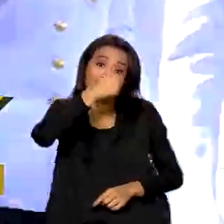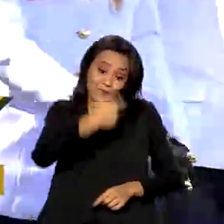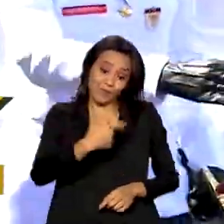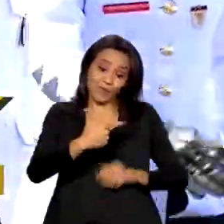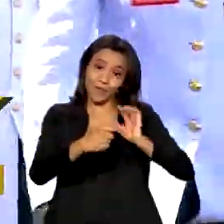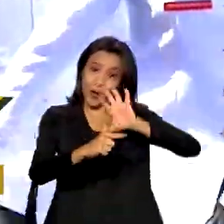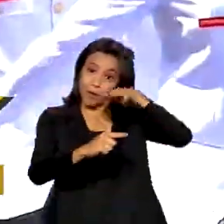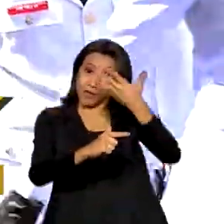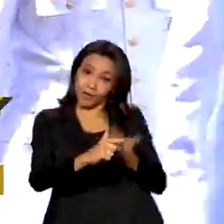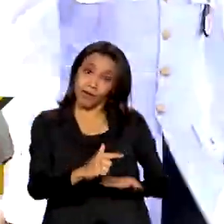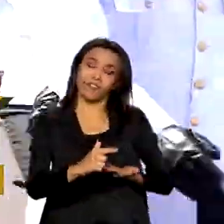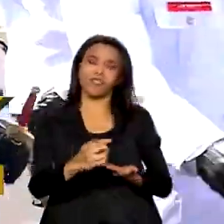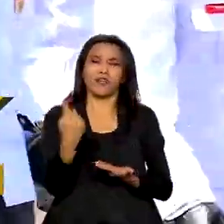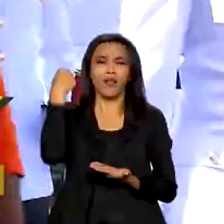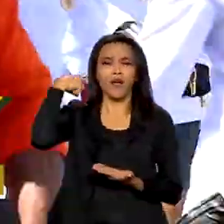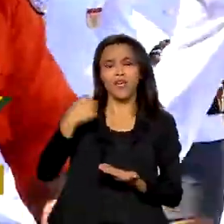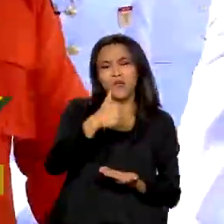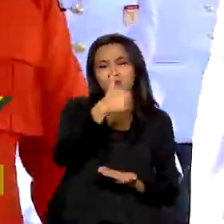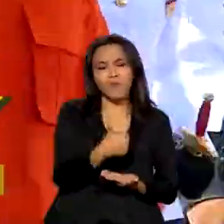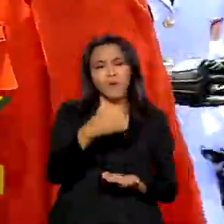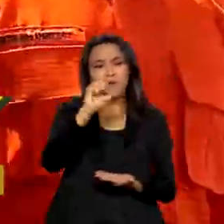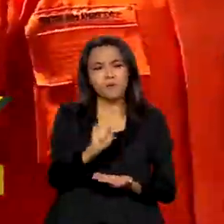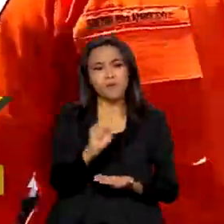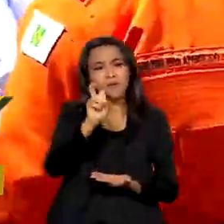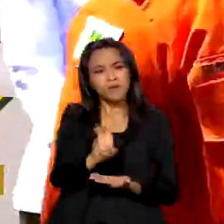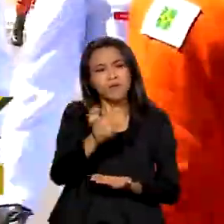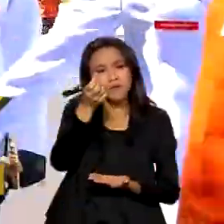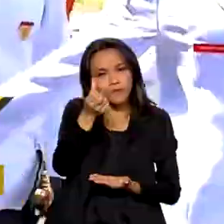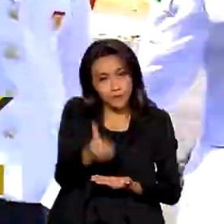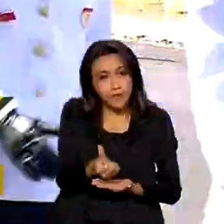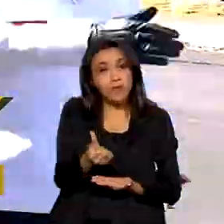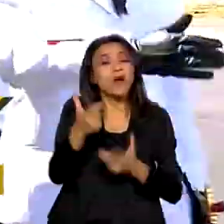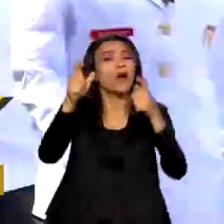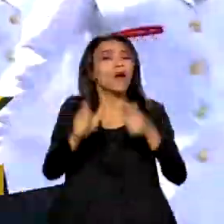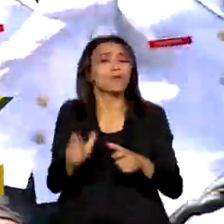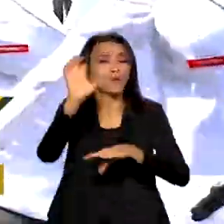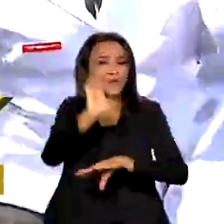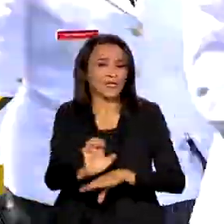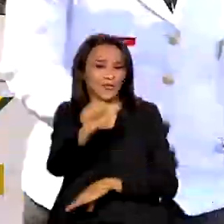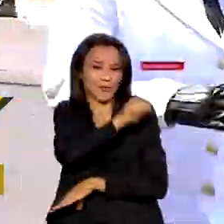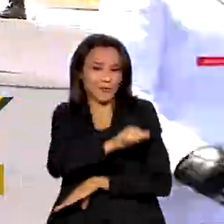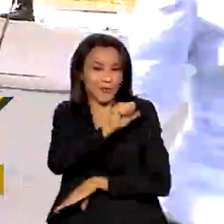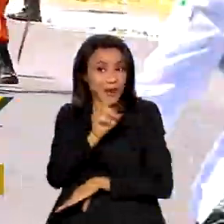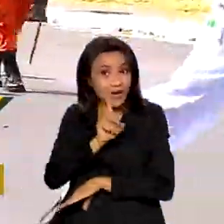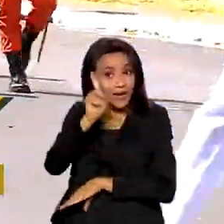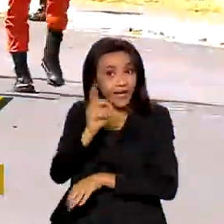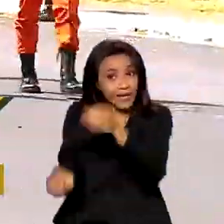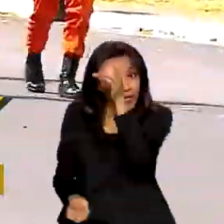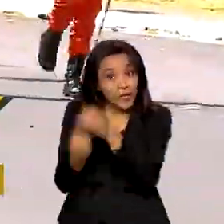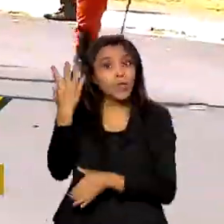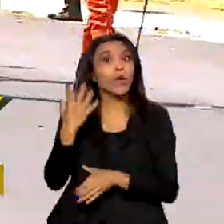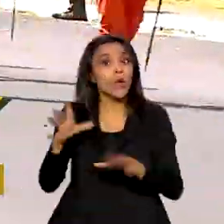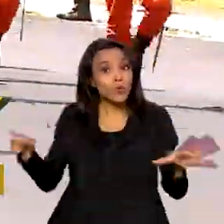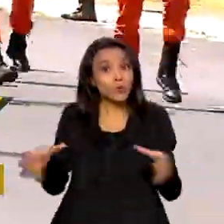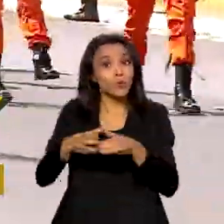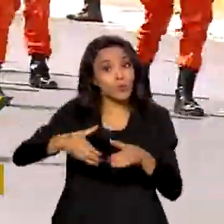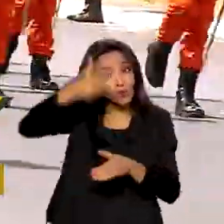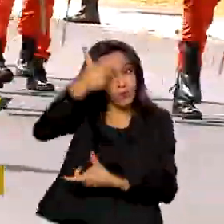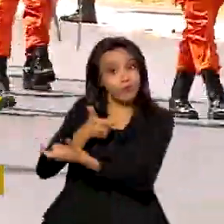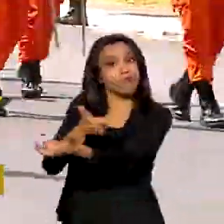2 de julho de 1856, no estado do Rio de Janeiro, criou o Corpo de Bombeiros Provisórios da